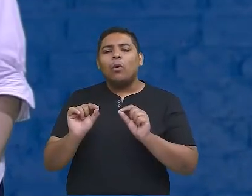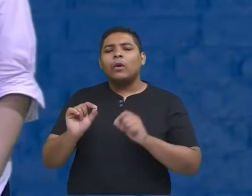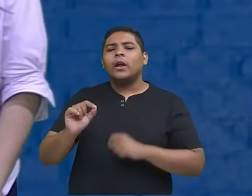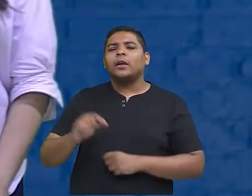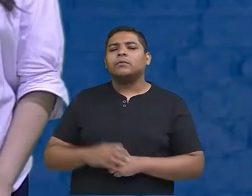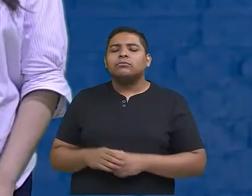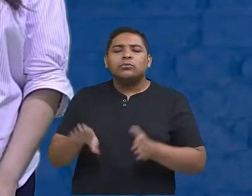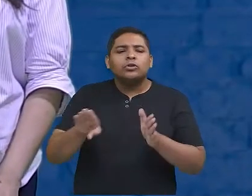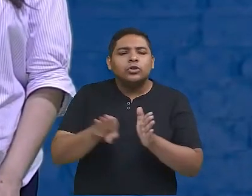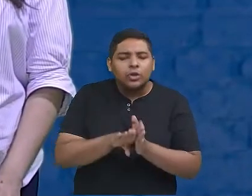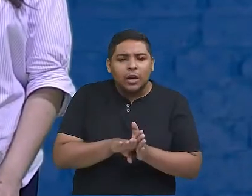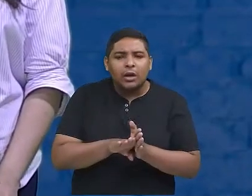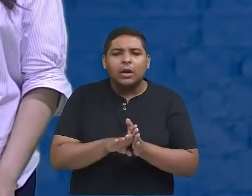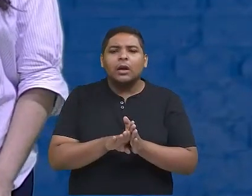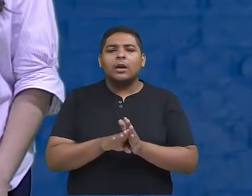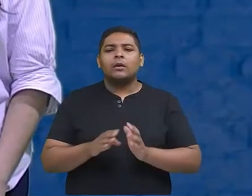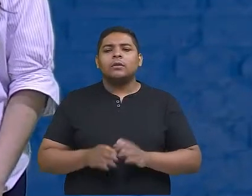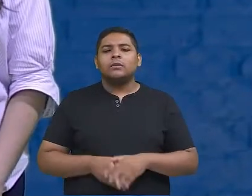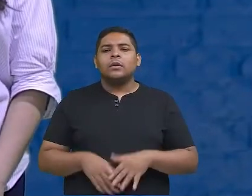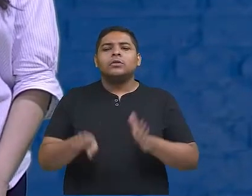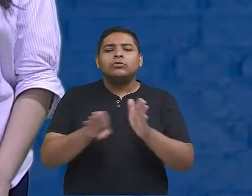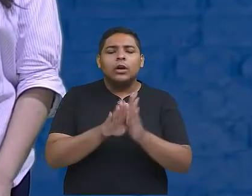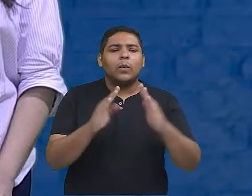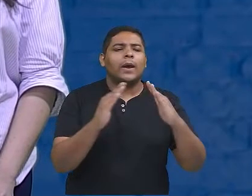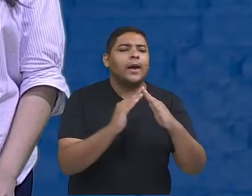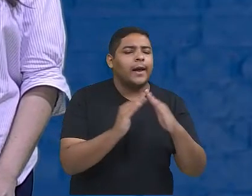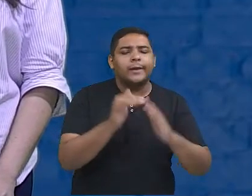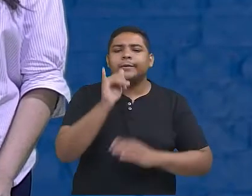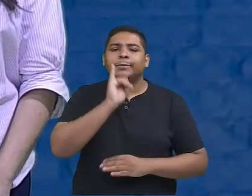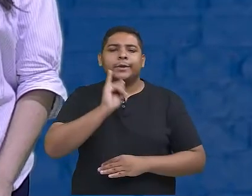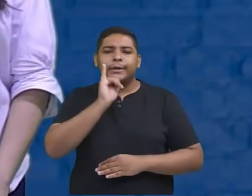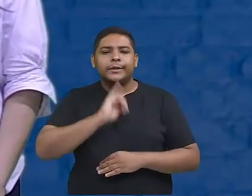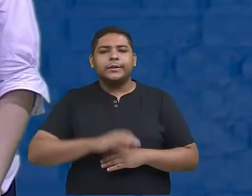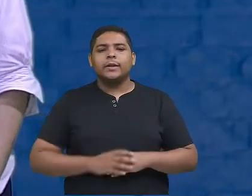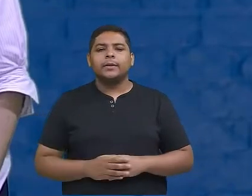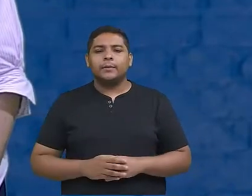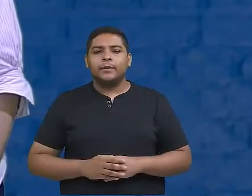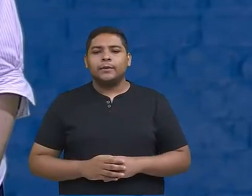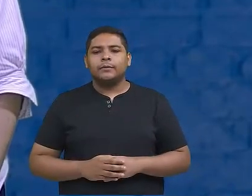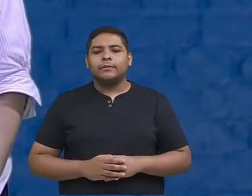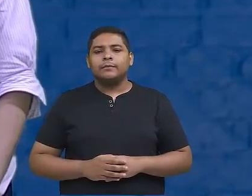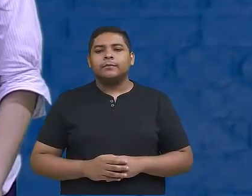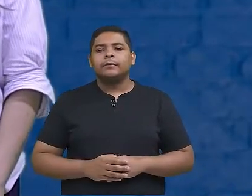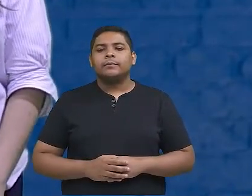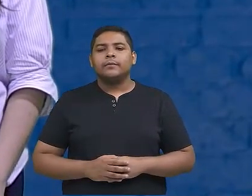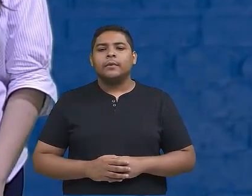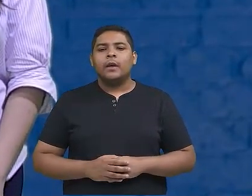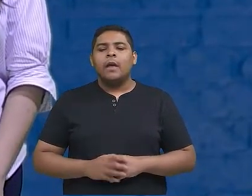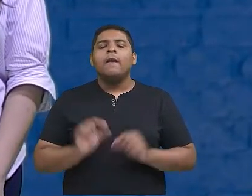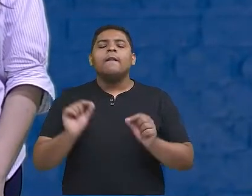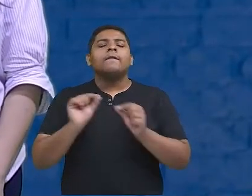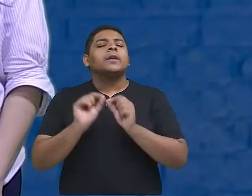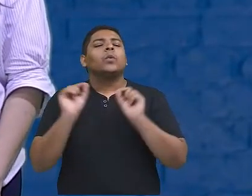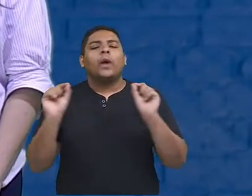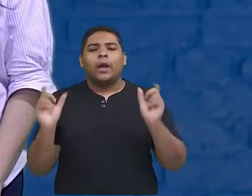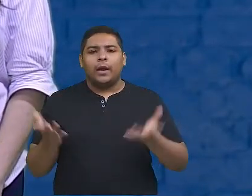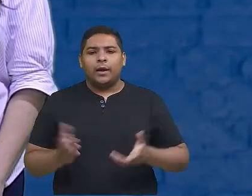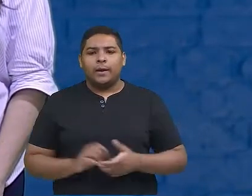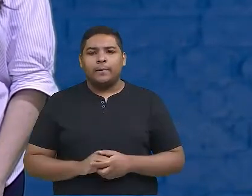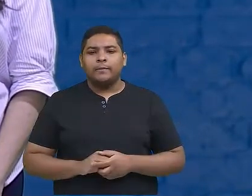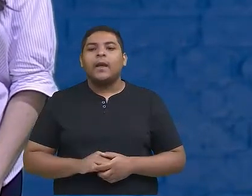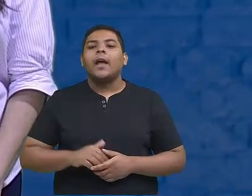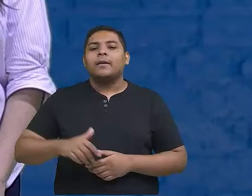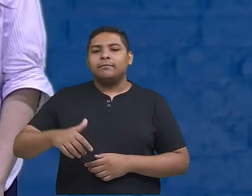chegam em casa, chegam na casa da vovó? O que vocês fazem? Vocês pedem a